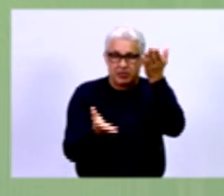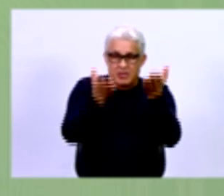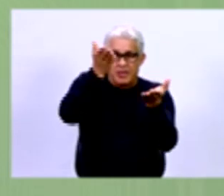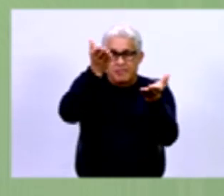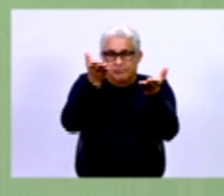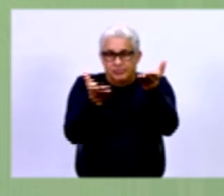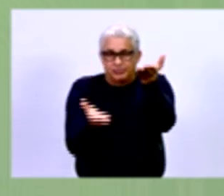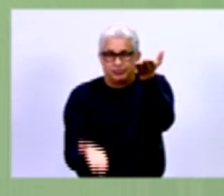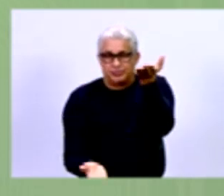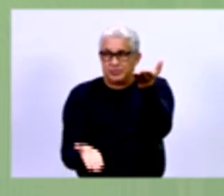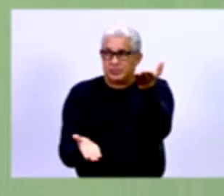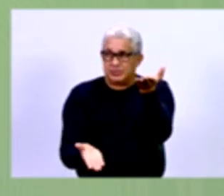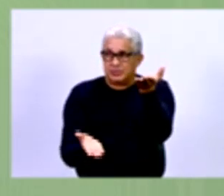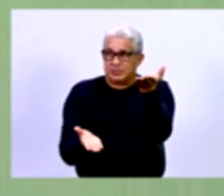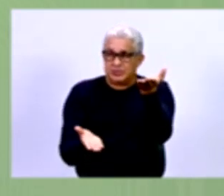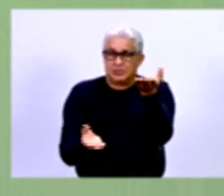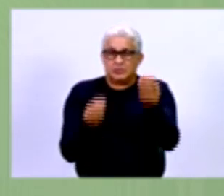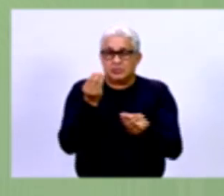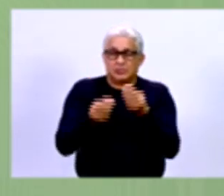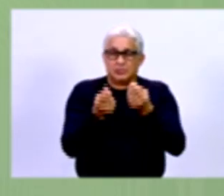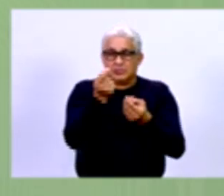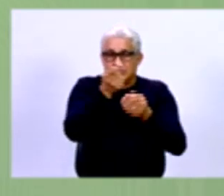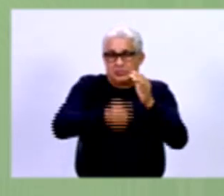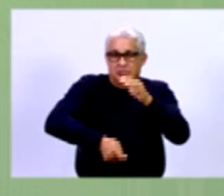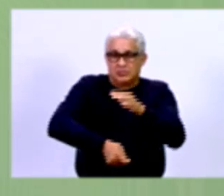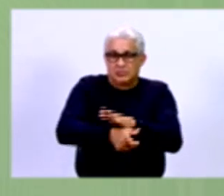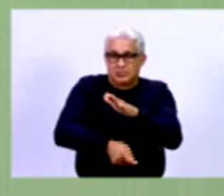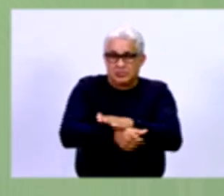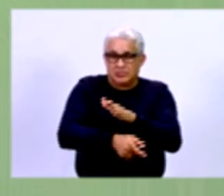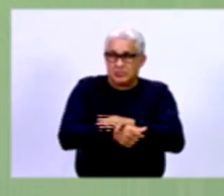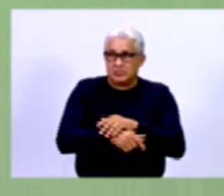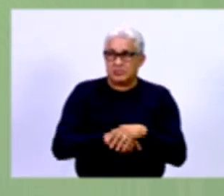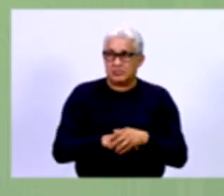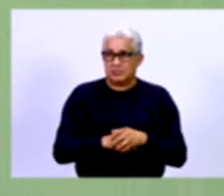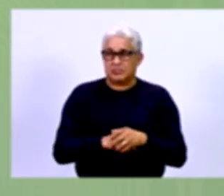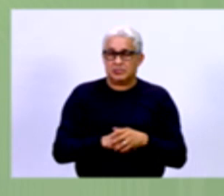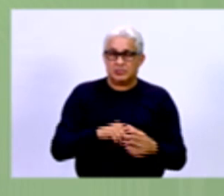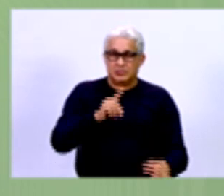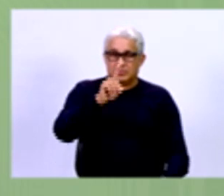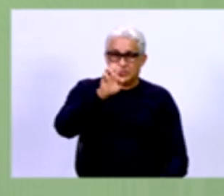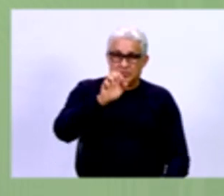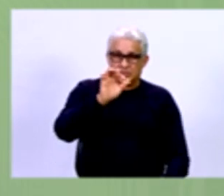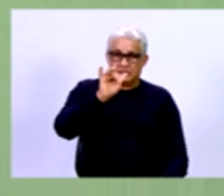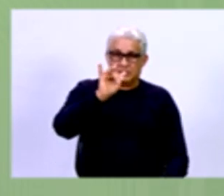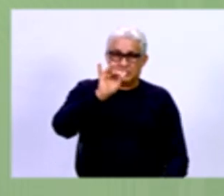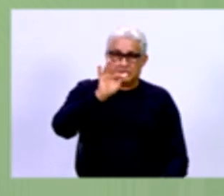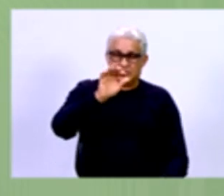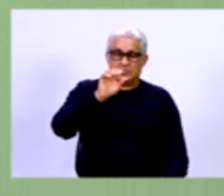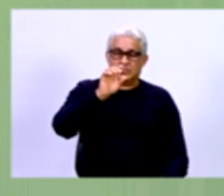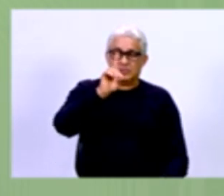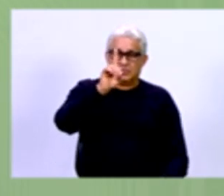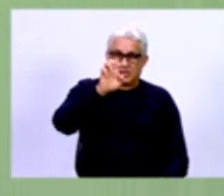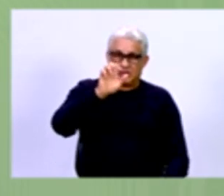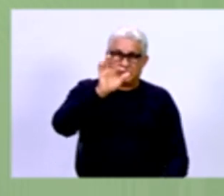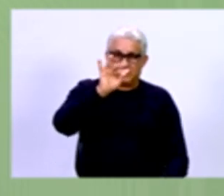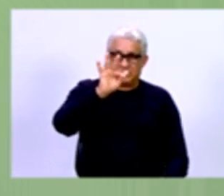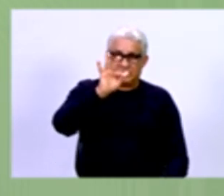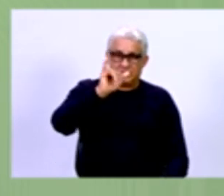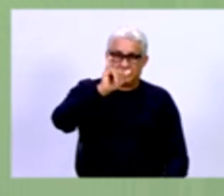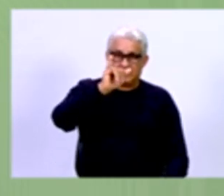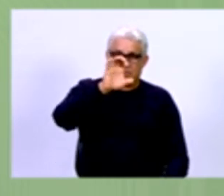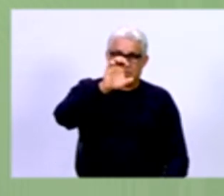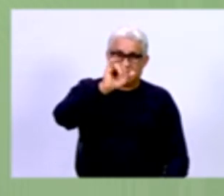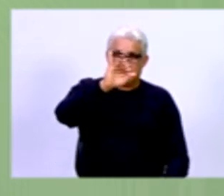pagamento. Como que ele pode financiar esse déficit? Então, o déficit do governo pode